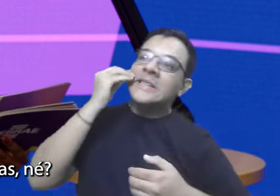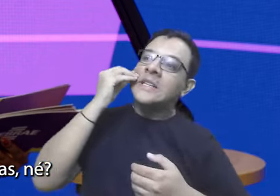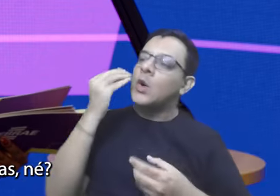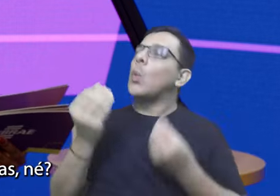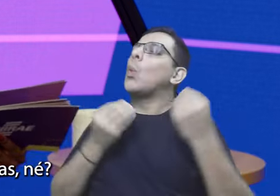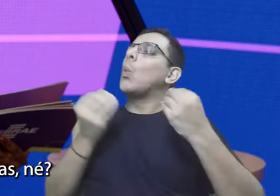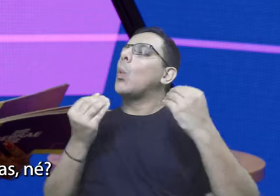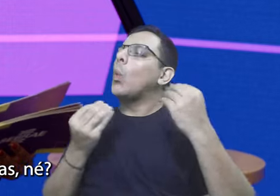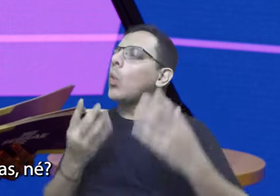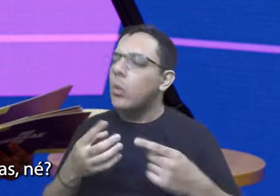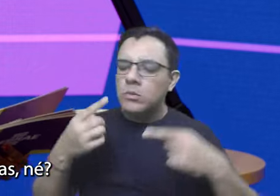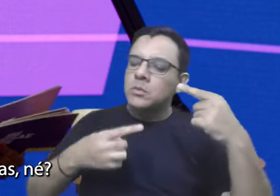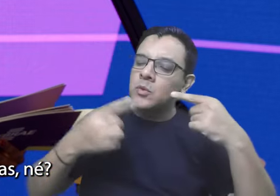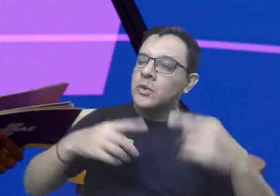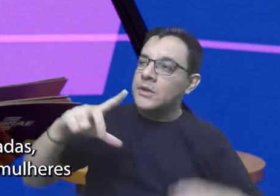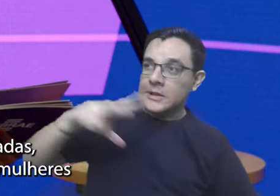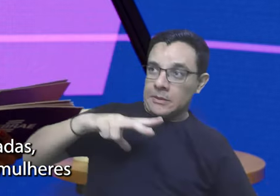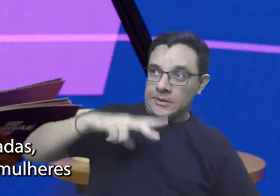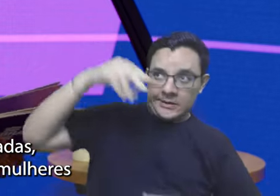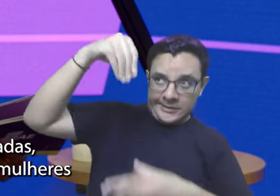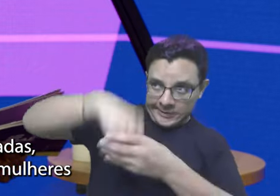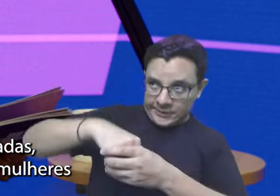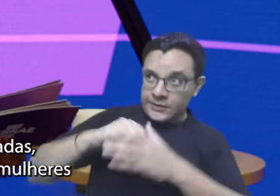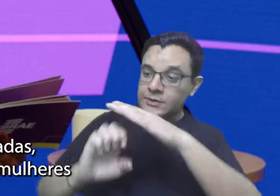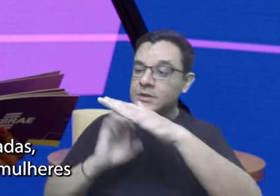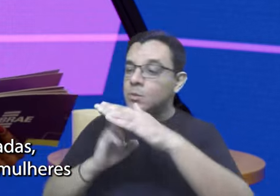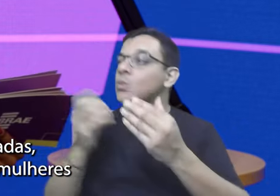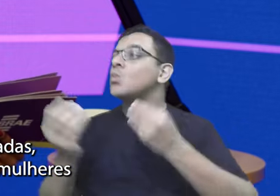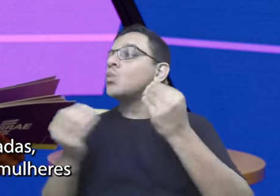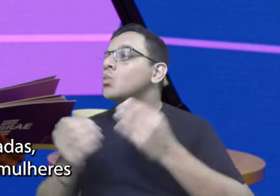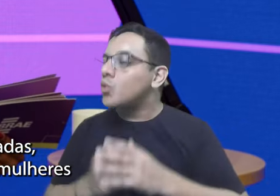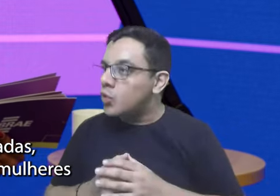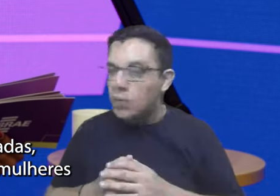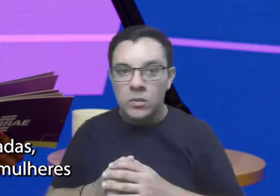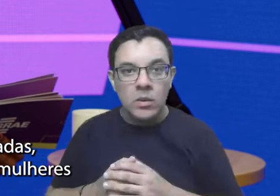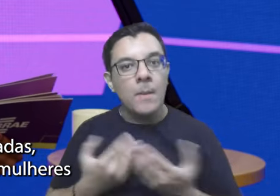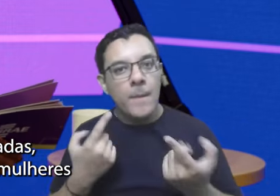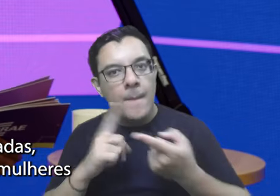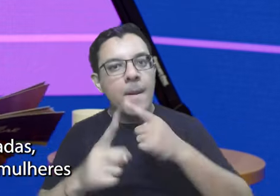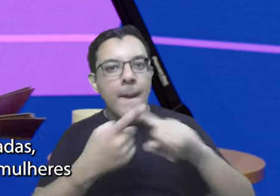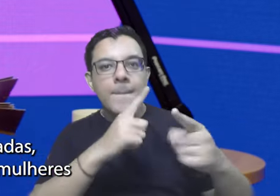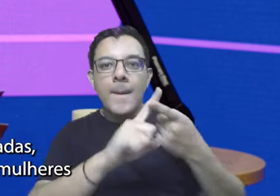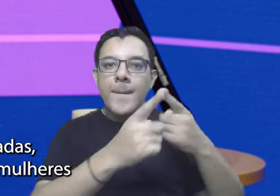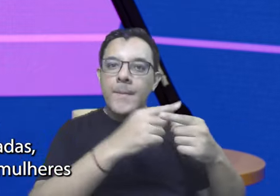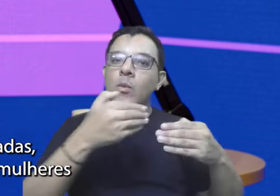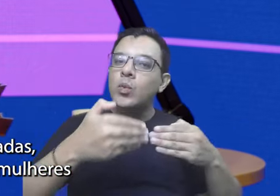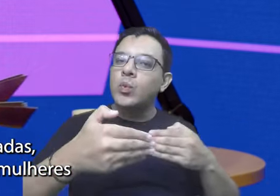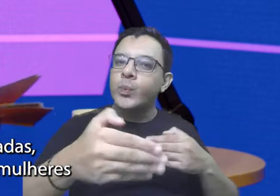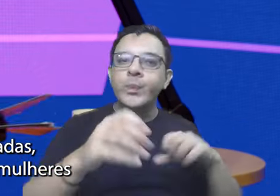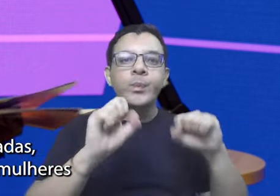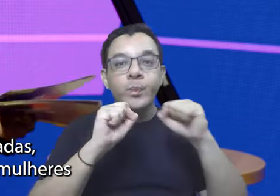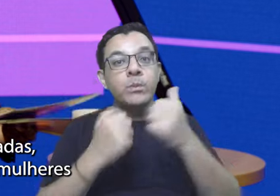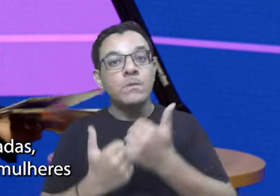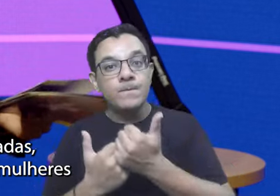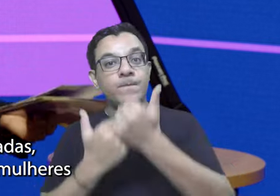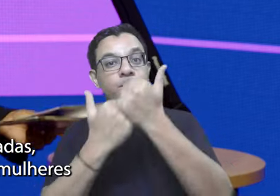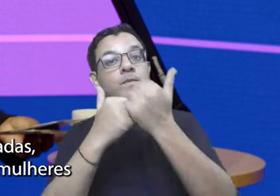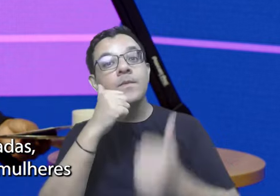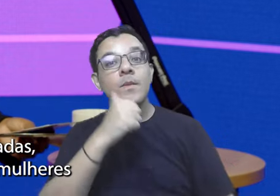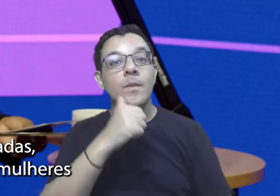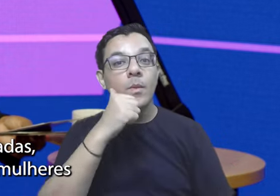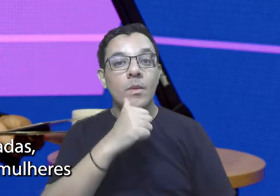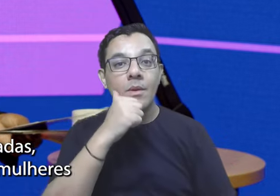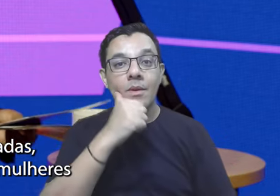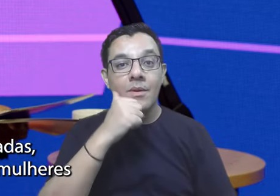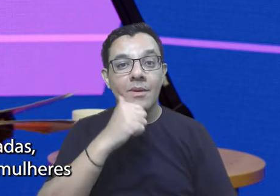de políticas privadas né medidas privadas ações privadas para que a gente possa apoiar as